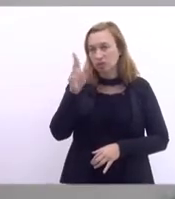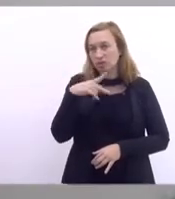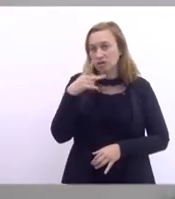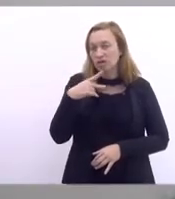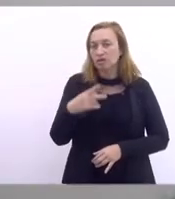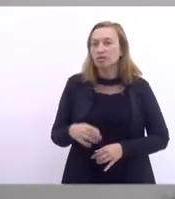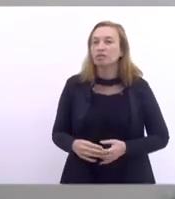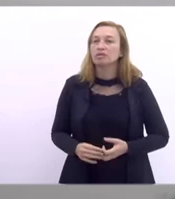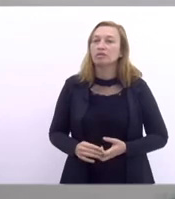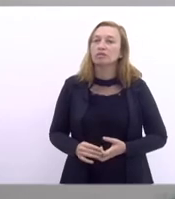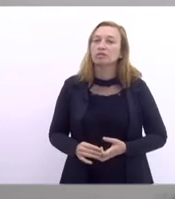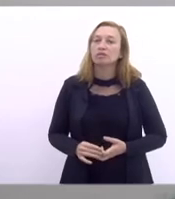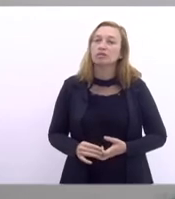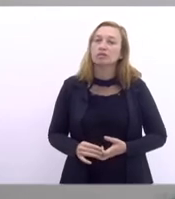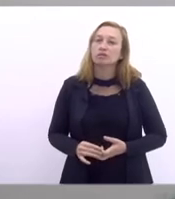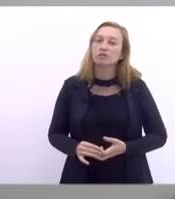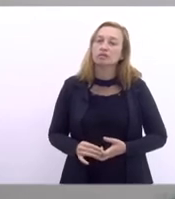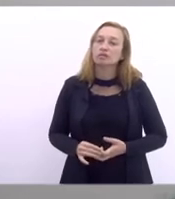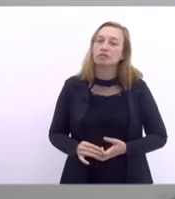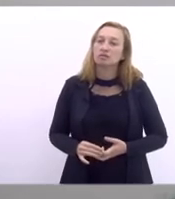que eu tenho discordância